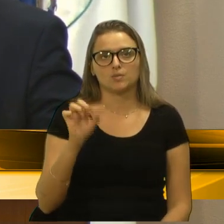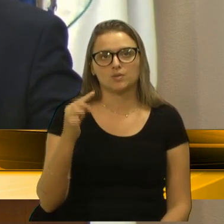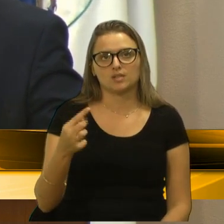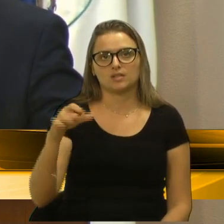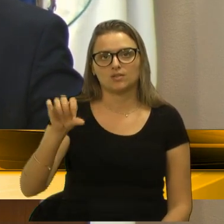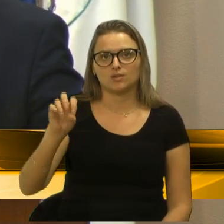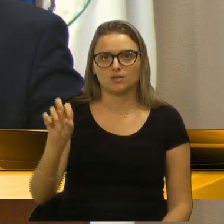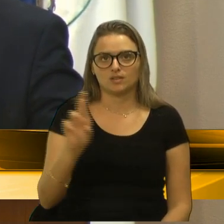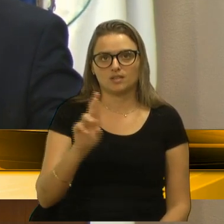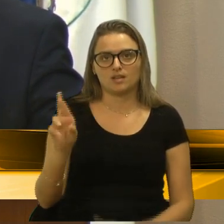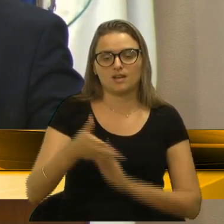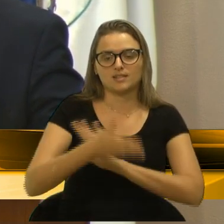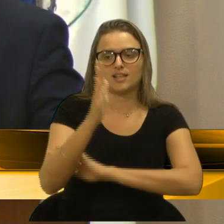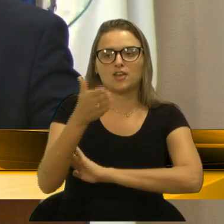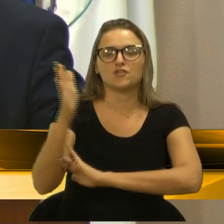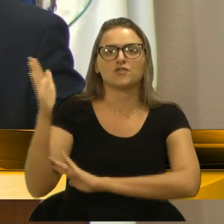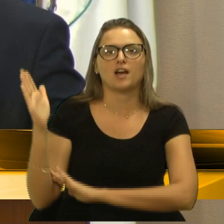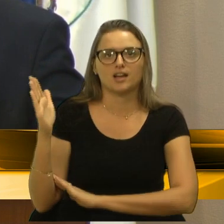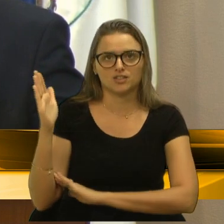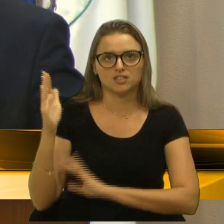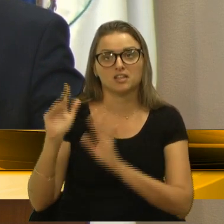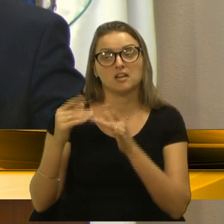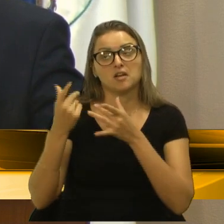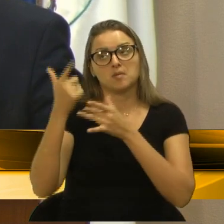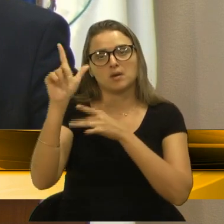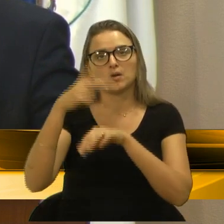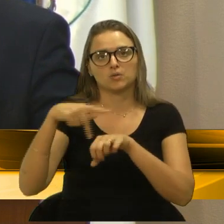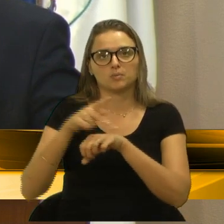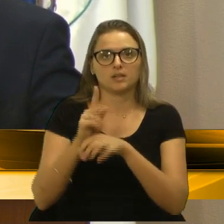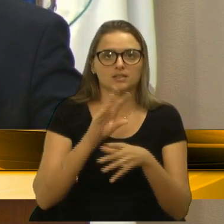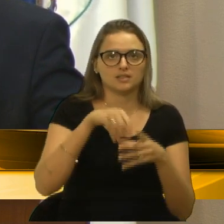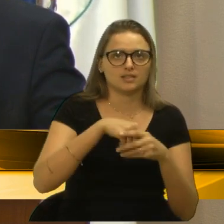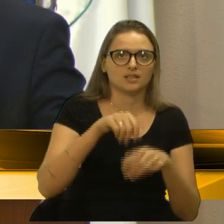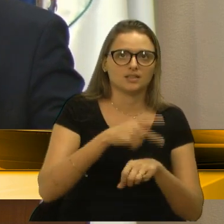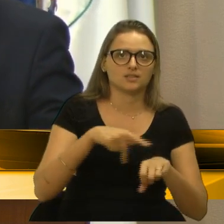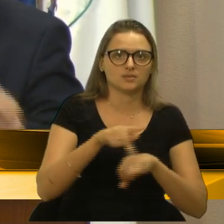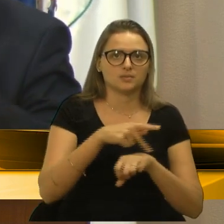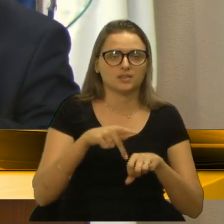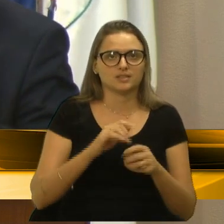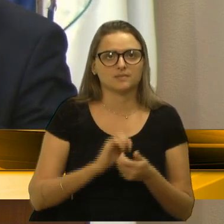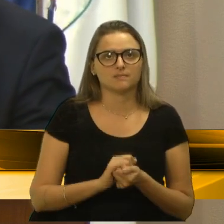R$80.190 em diárias para viajar para fora e dentro do país.